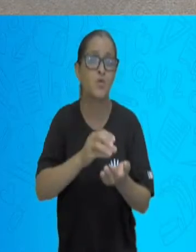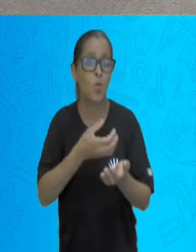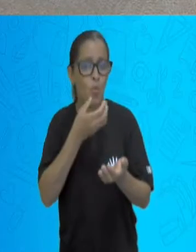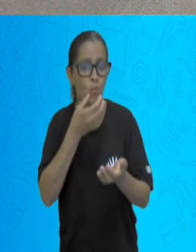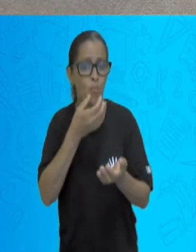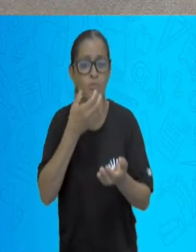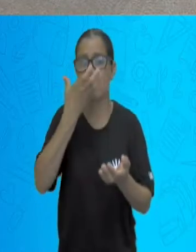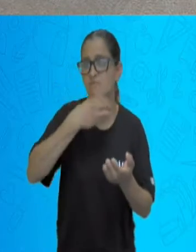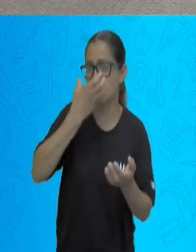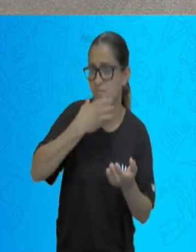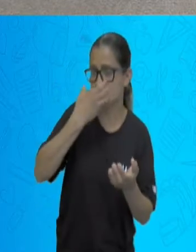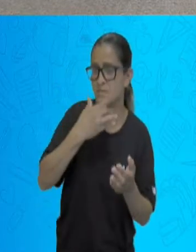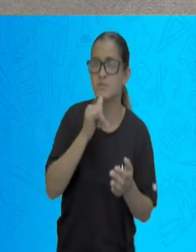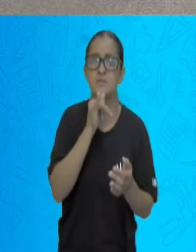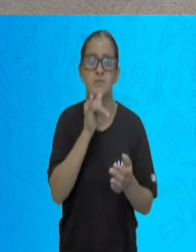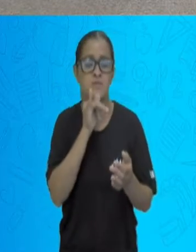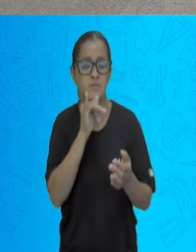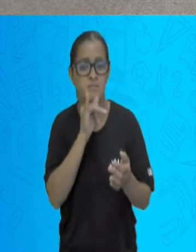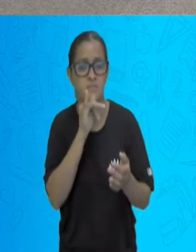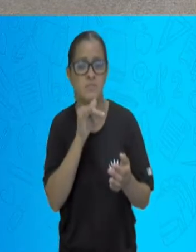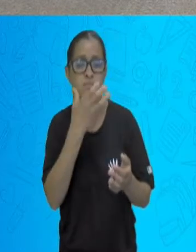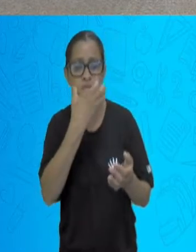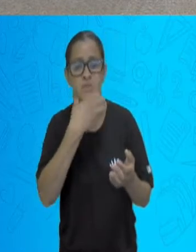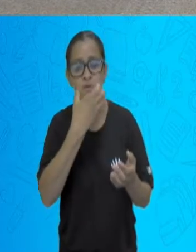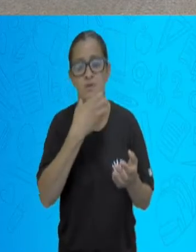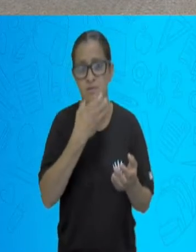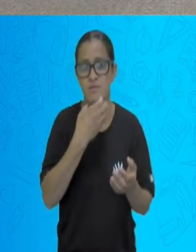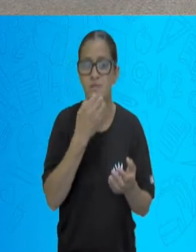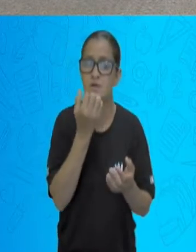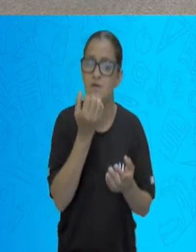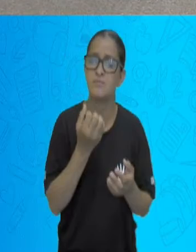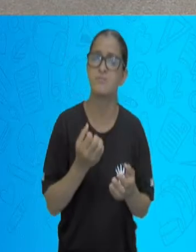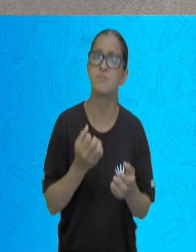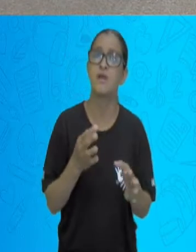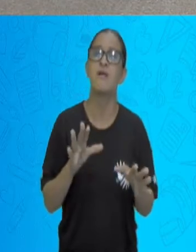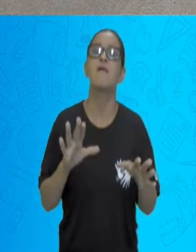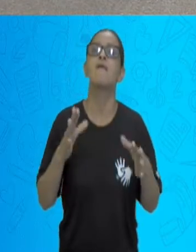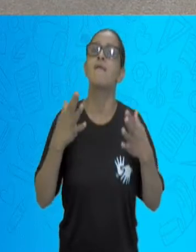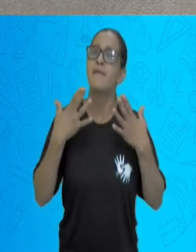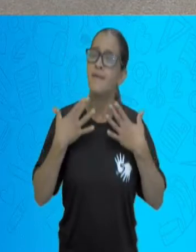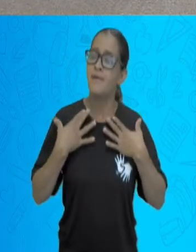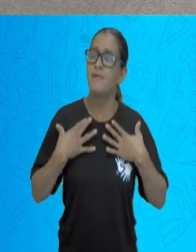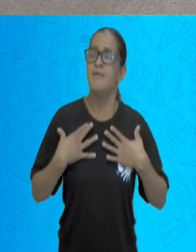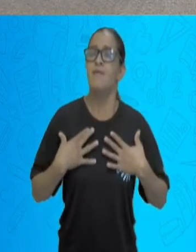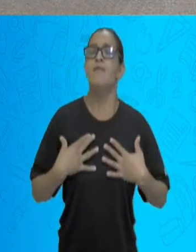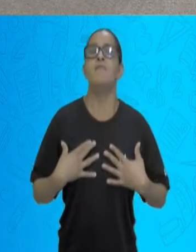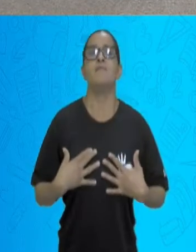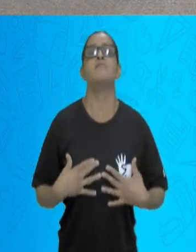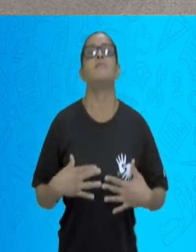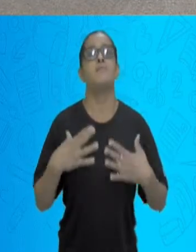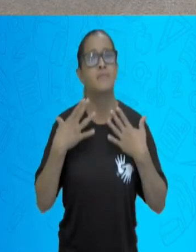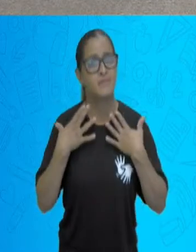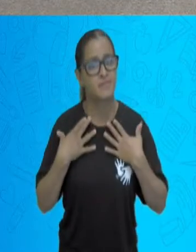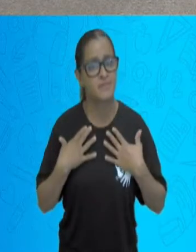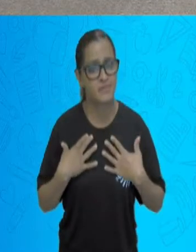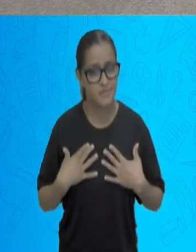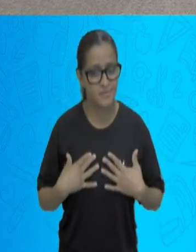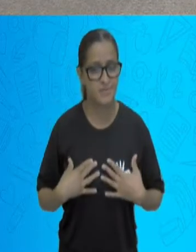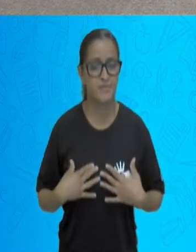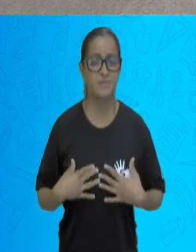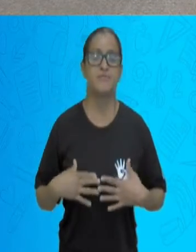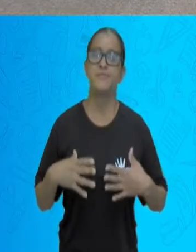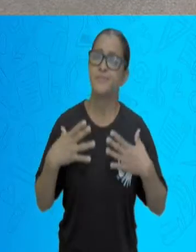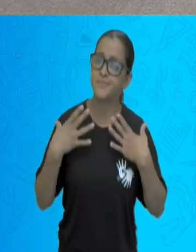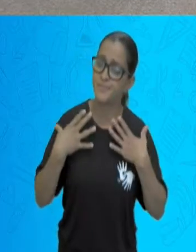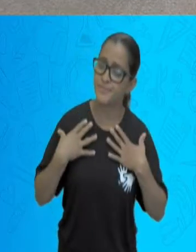maçã. Você não está lá o tempo todo, eu tenho que respirar, eu preciso parar, eu estou comendo. Você não vai ficar pensando, é uma coisa que a gente